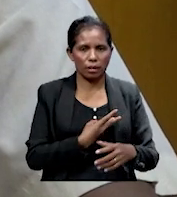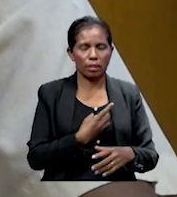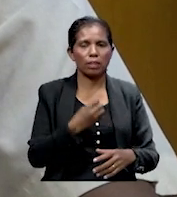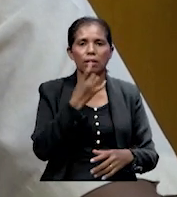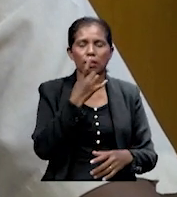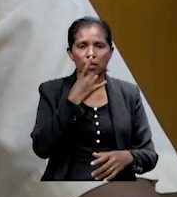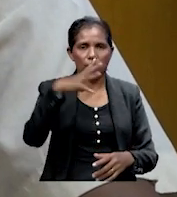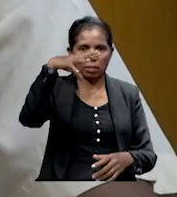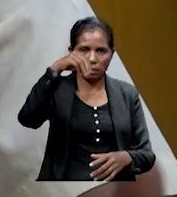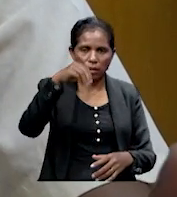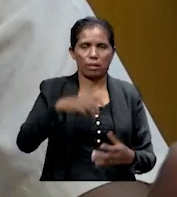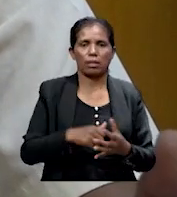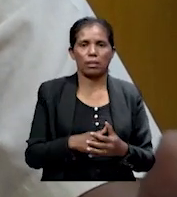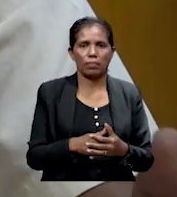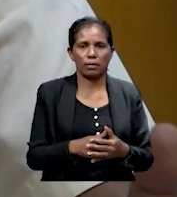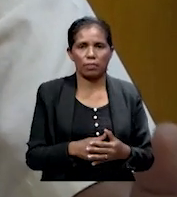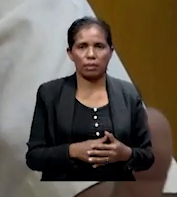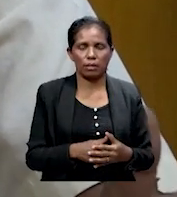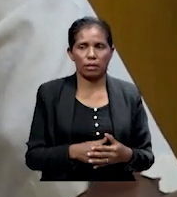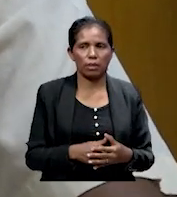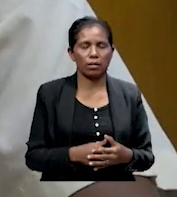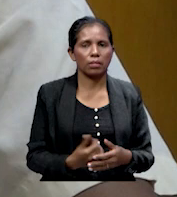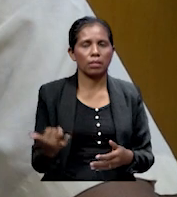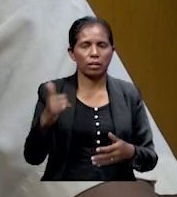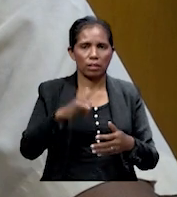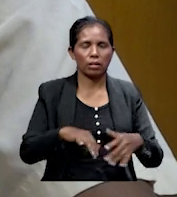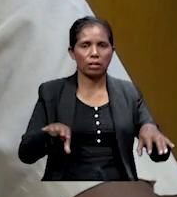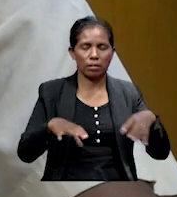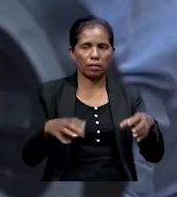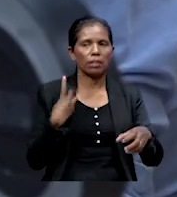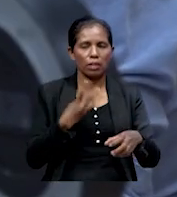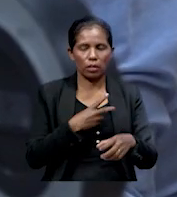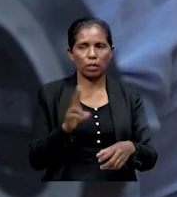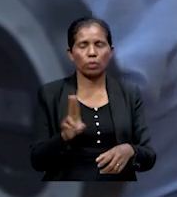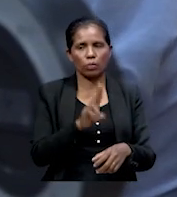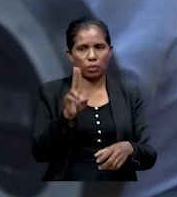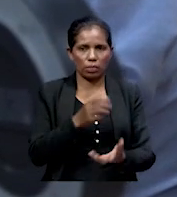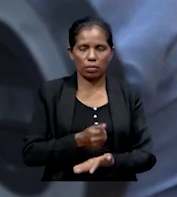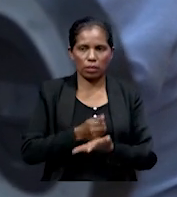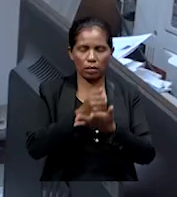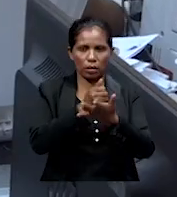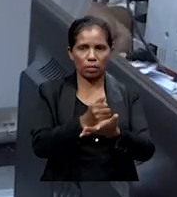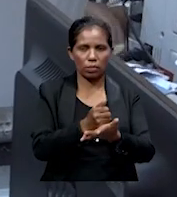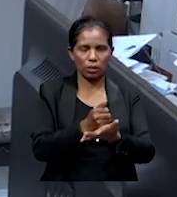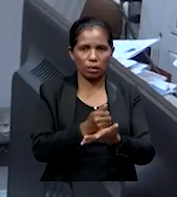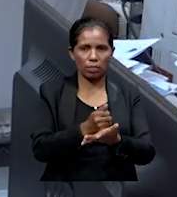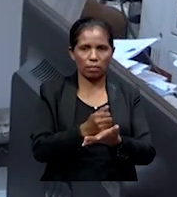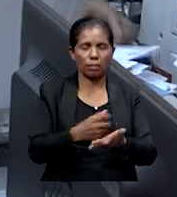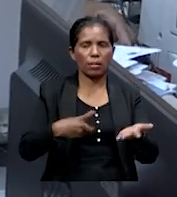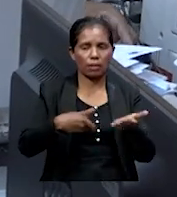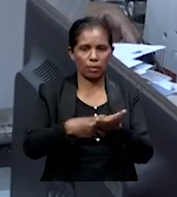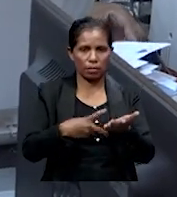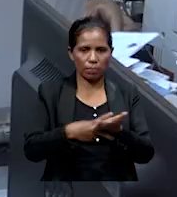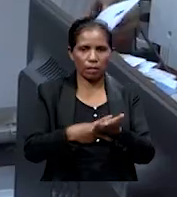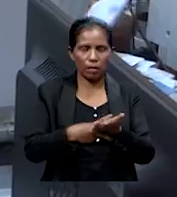ne mate, enquanto sistema neve ma gita utiliza o de halo atendimento ba passaporte ne, sistema